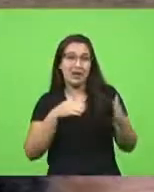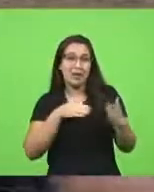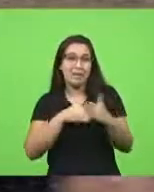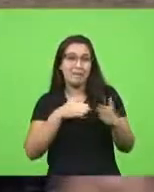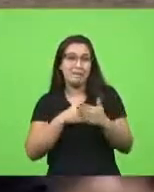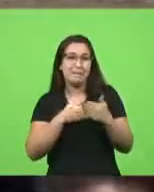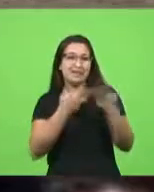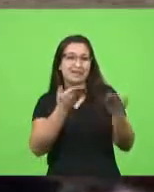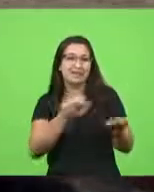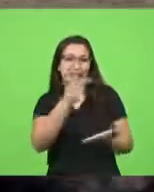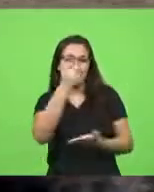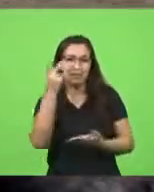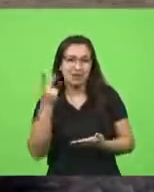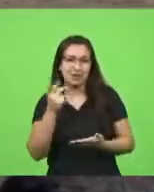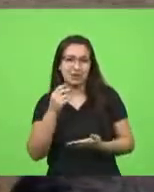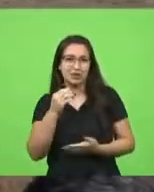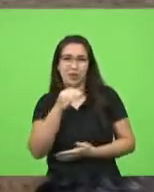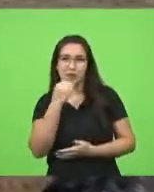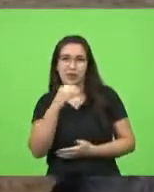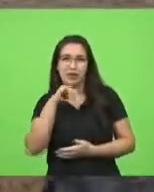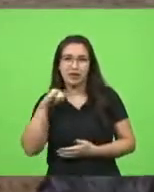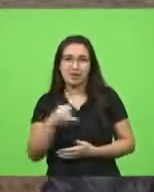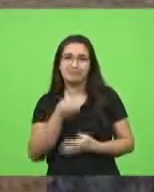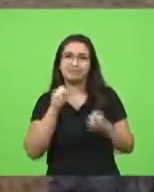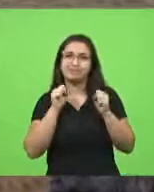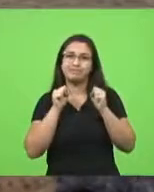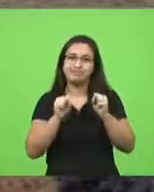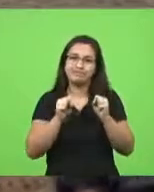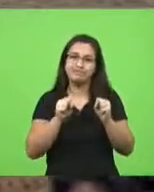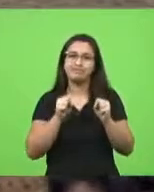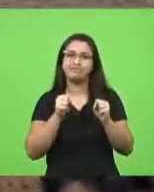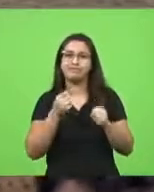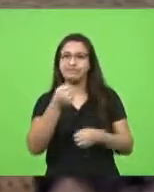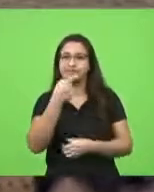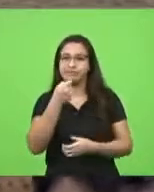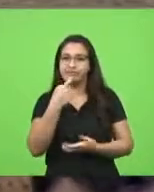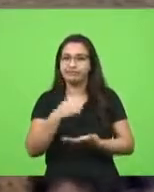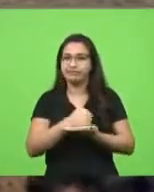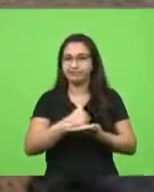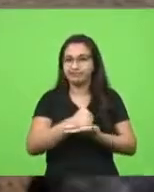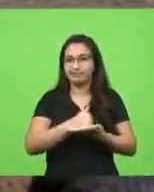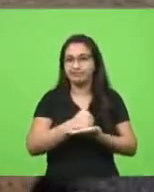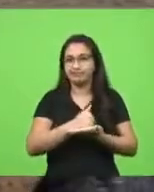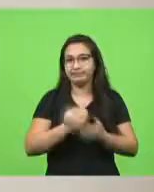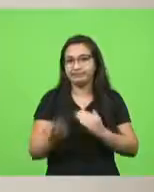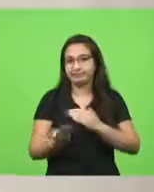ou se beneficiar de um possível medicamento que pode estar ajudando?